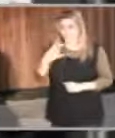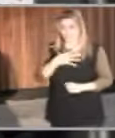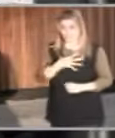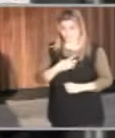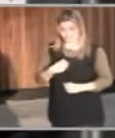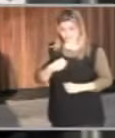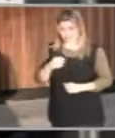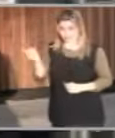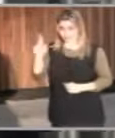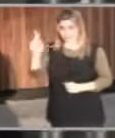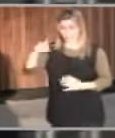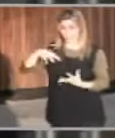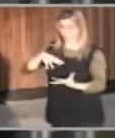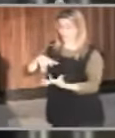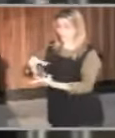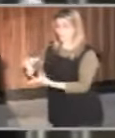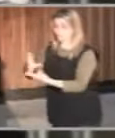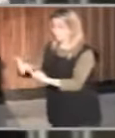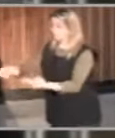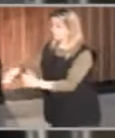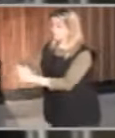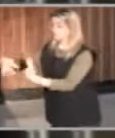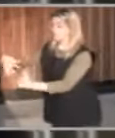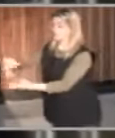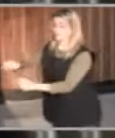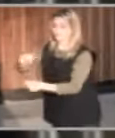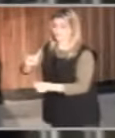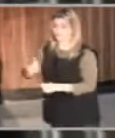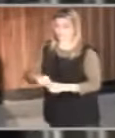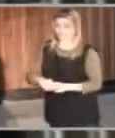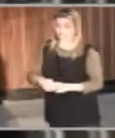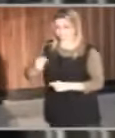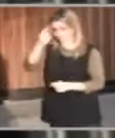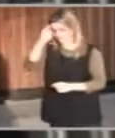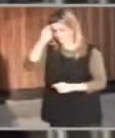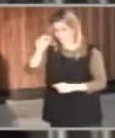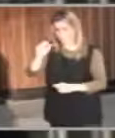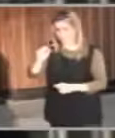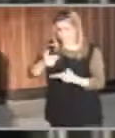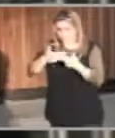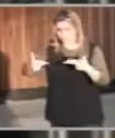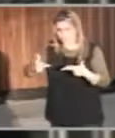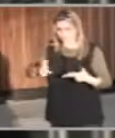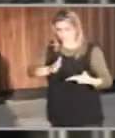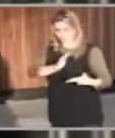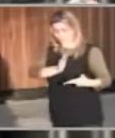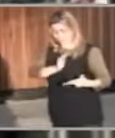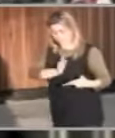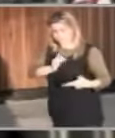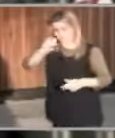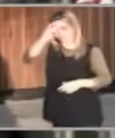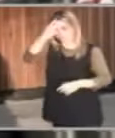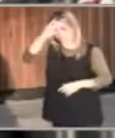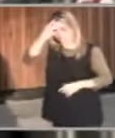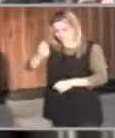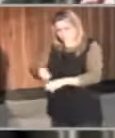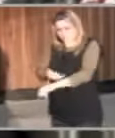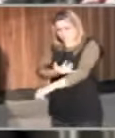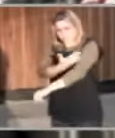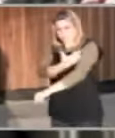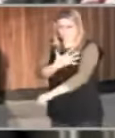a terra se tudo que você está abençoando é para conquistar a terra então vai faltar o principal